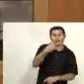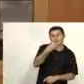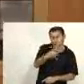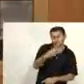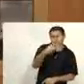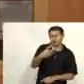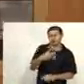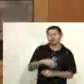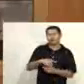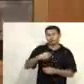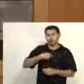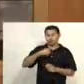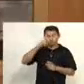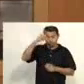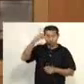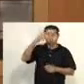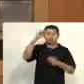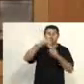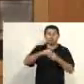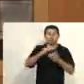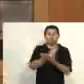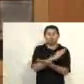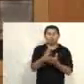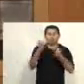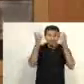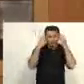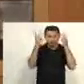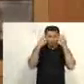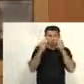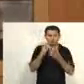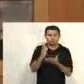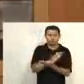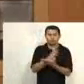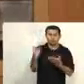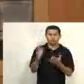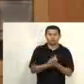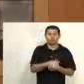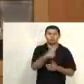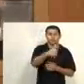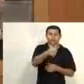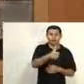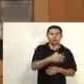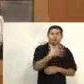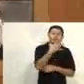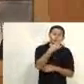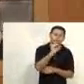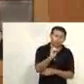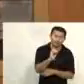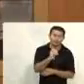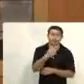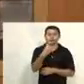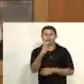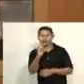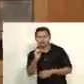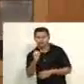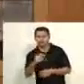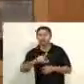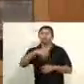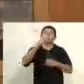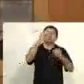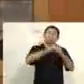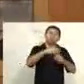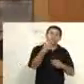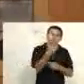Eu criei esses dados, né? Então eu coloquei uma distribuição normal lá. A distribuição, primeira situação, 40, 10, e depois coloquei uma